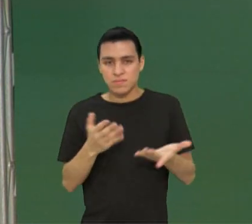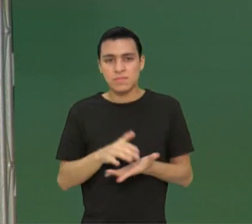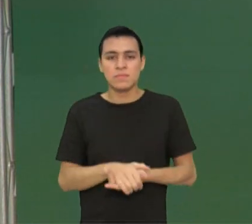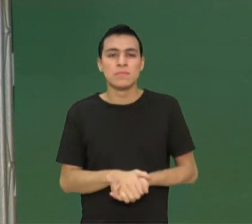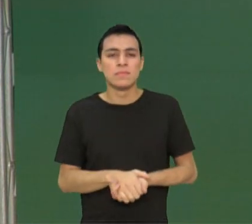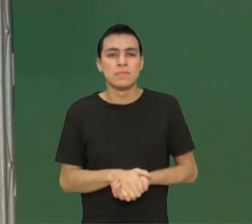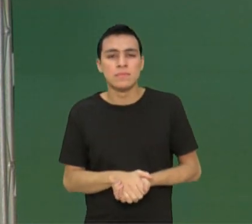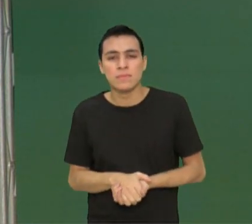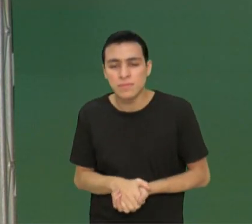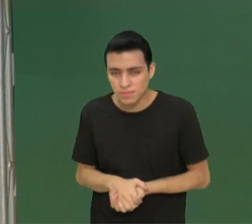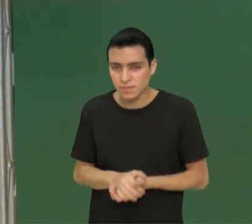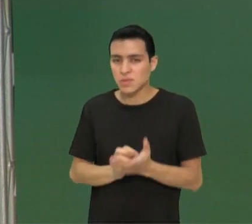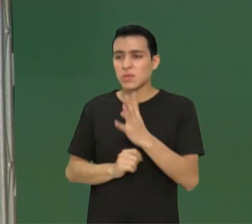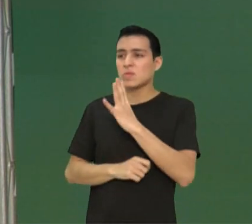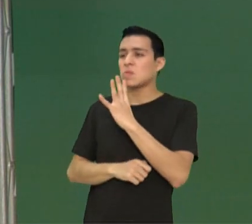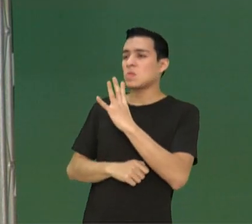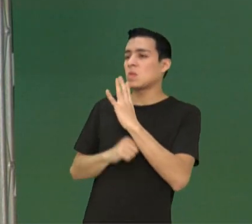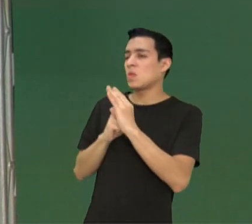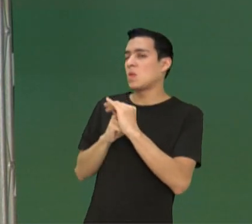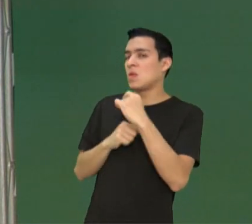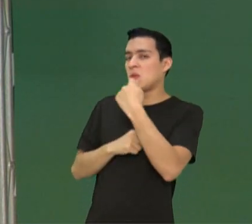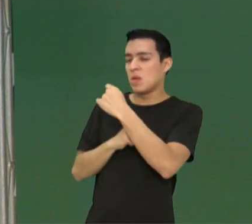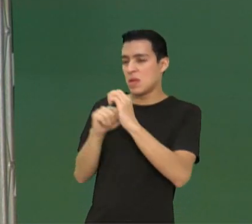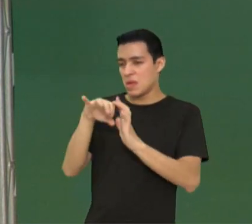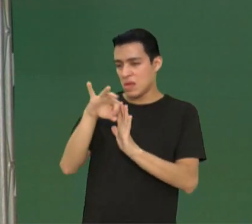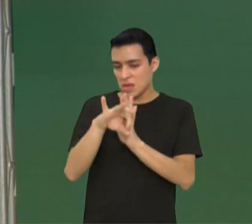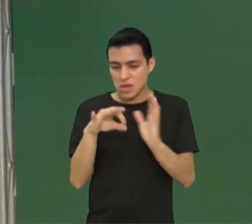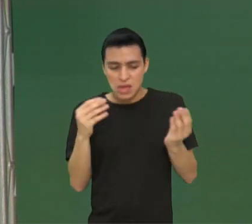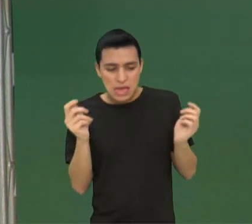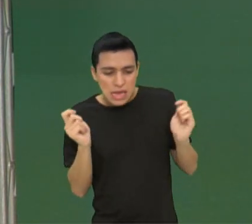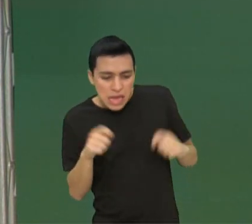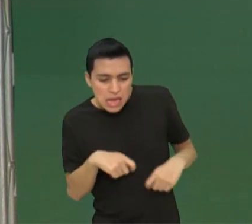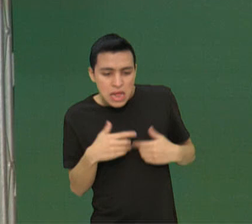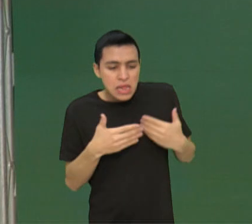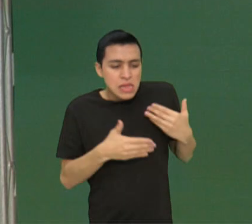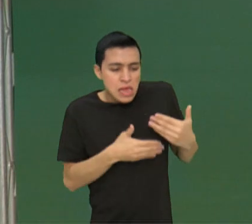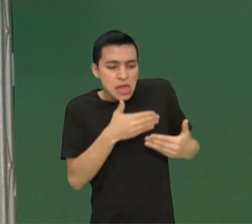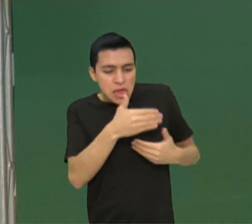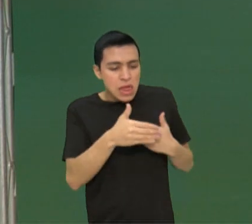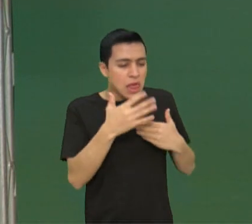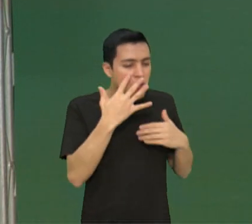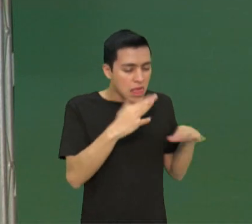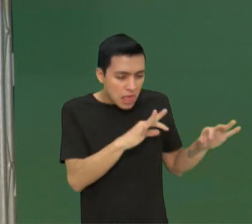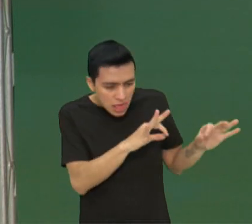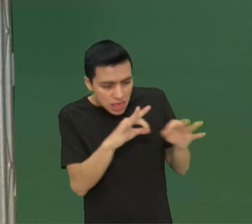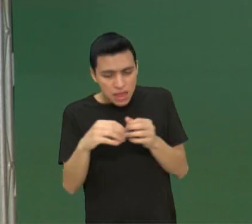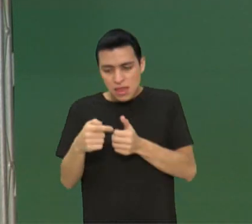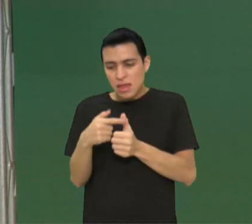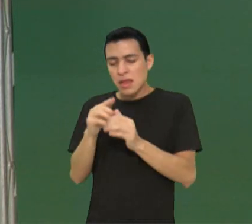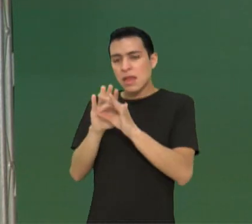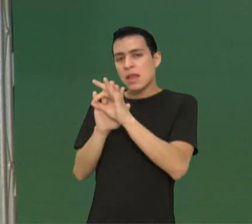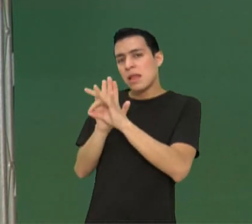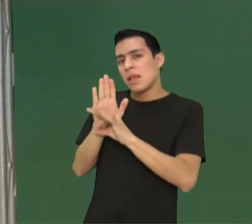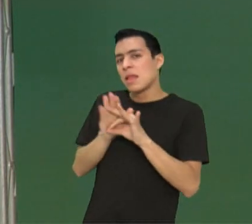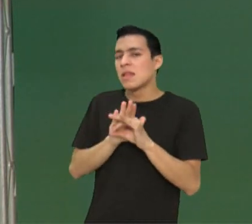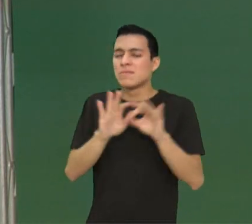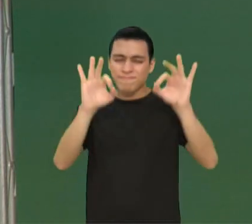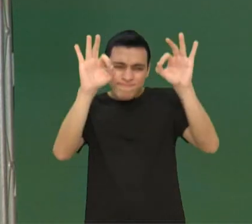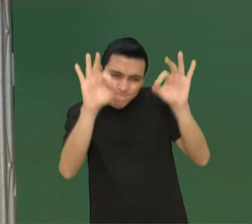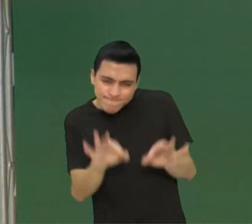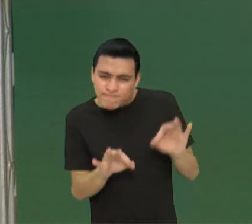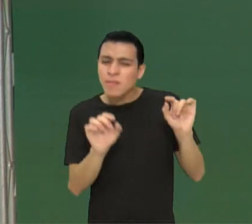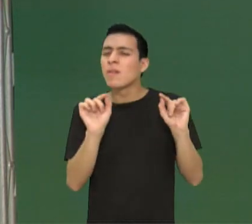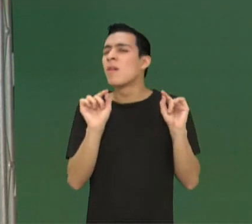relação aos conhecimentos sobre as células, os quais puderam ser construídos em continuidade à observação das primeiras células. É correto afirmar